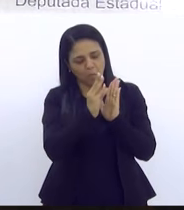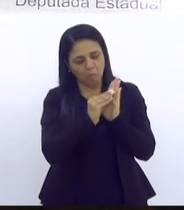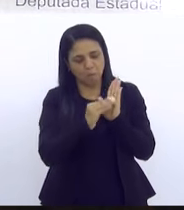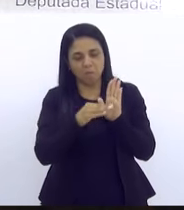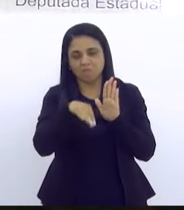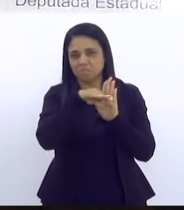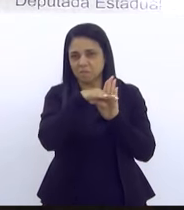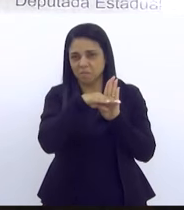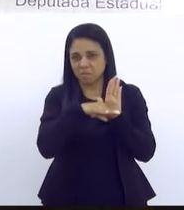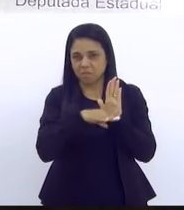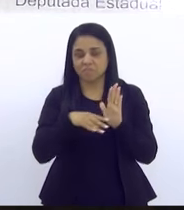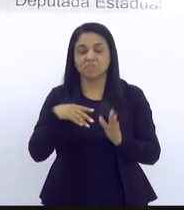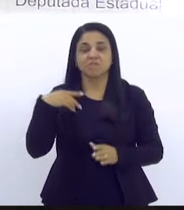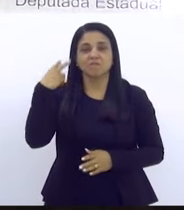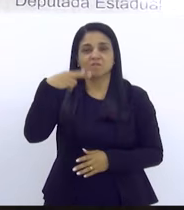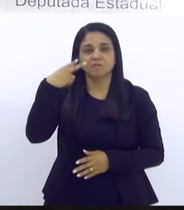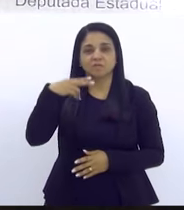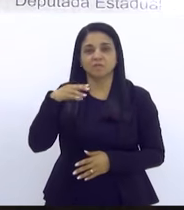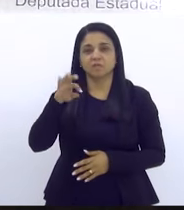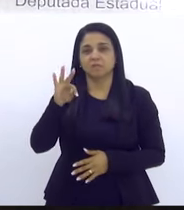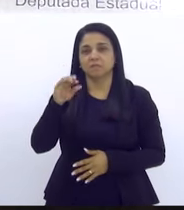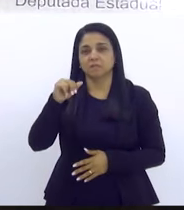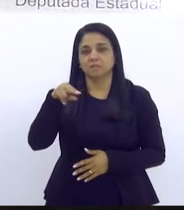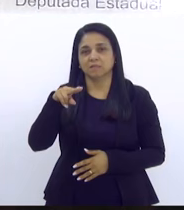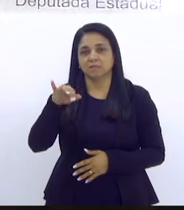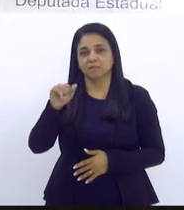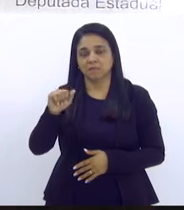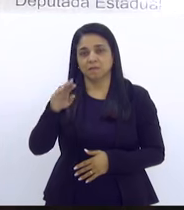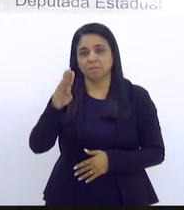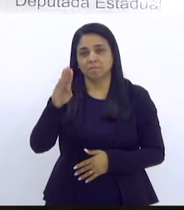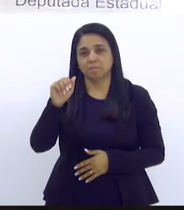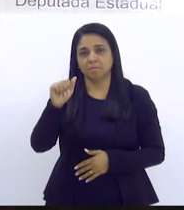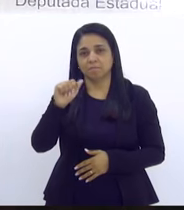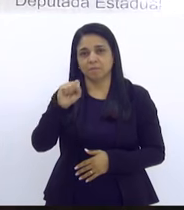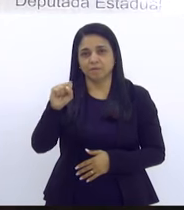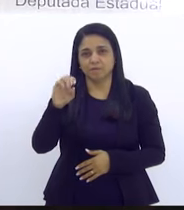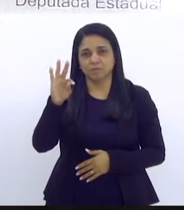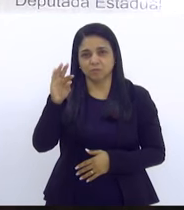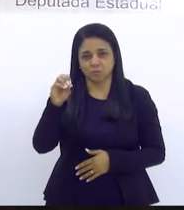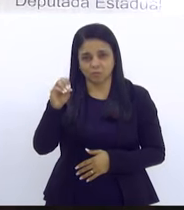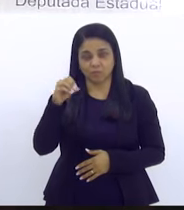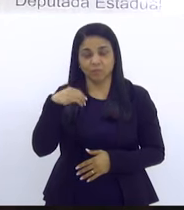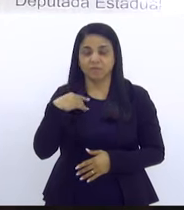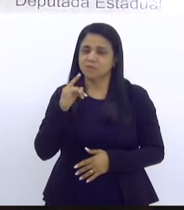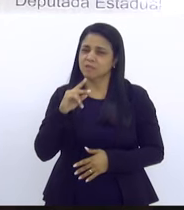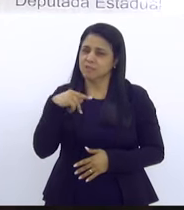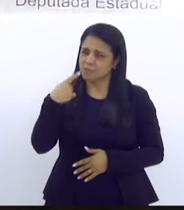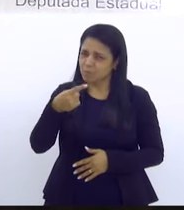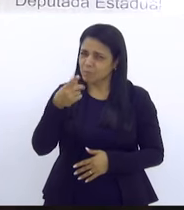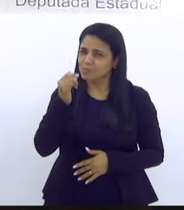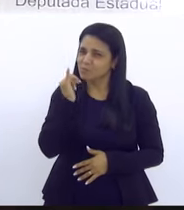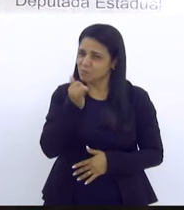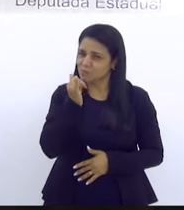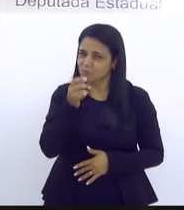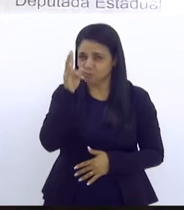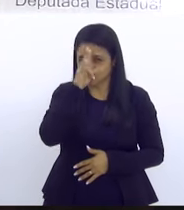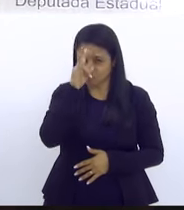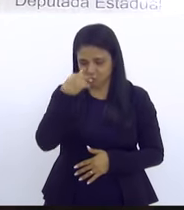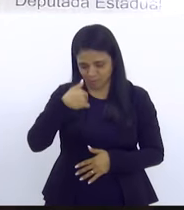vereadora Tânia Bastos. E depois, bispo, eu conto como é que essa tia chegou até aqui,